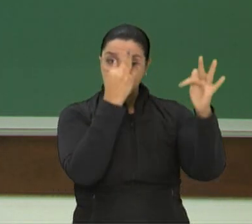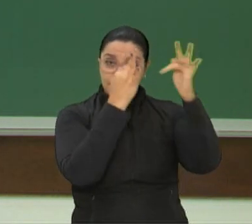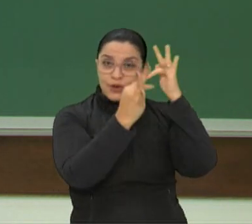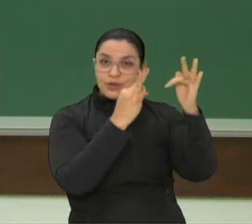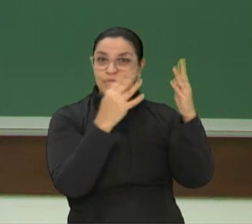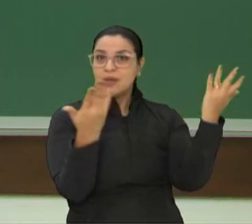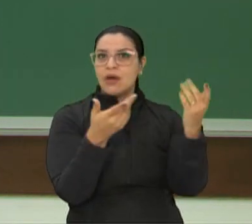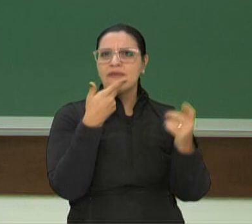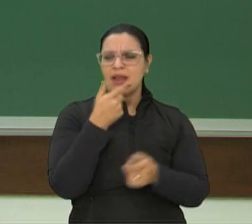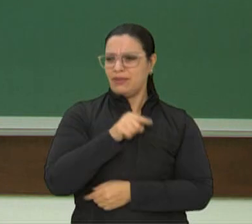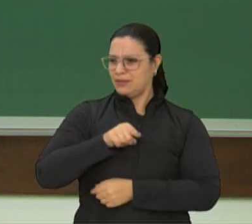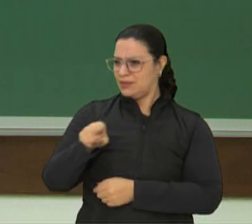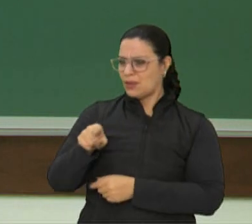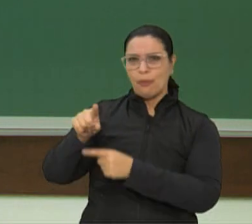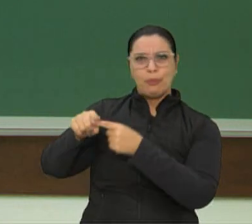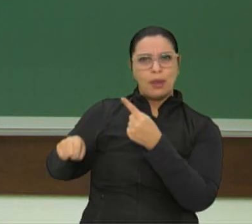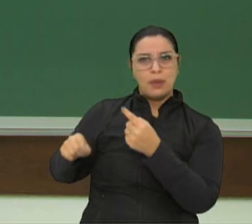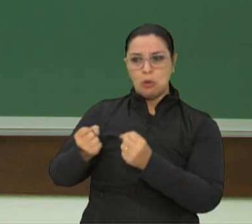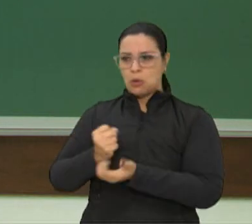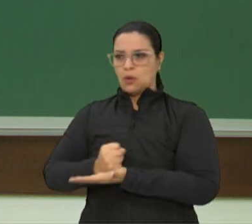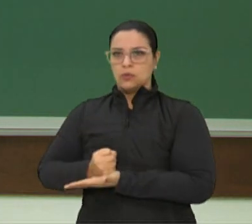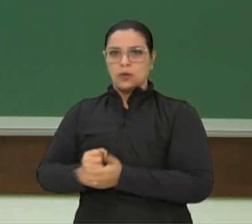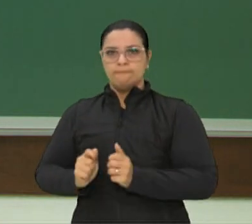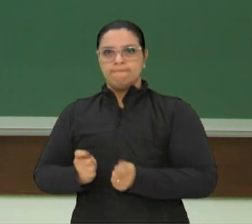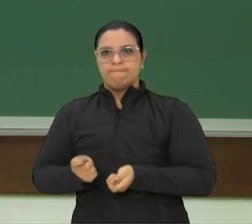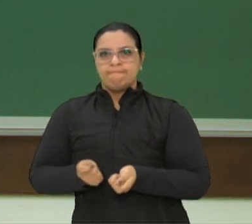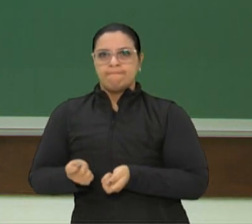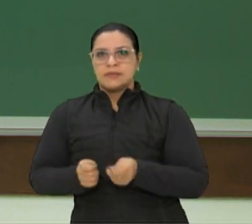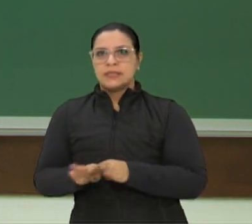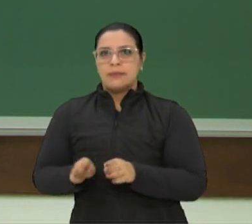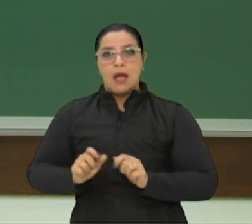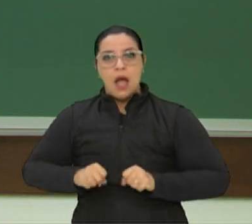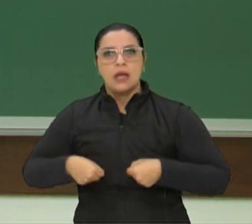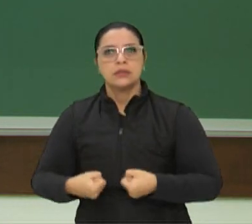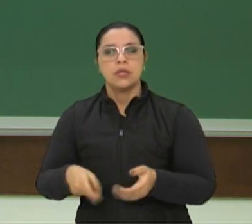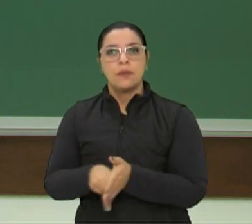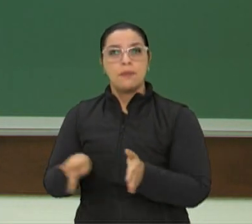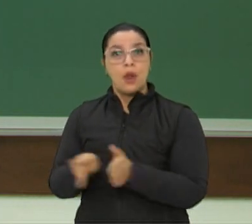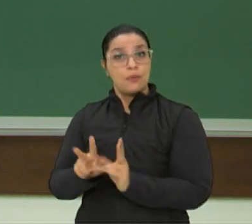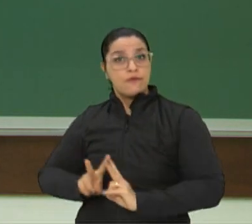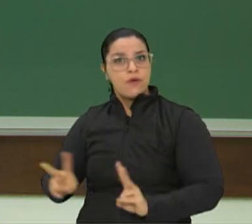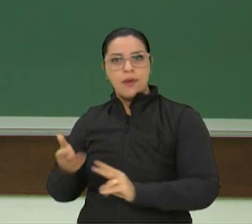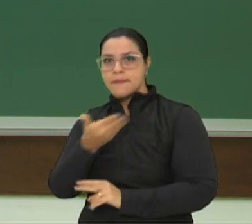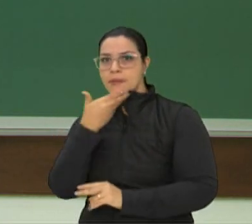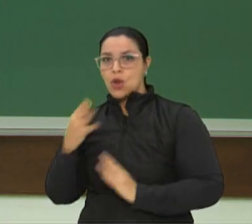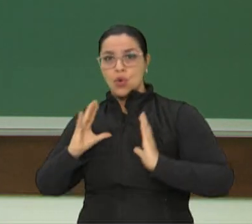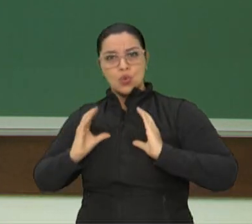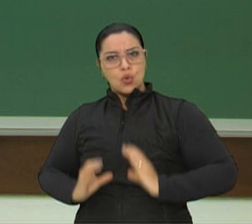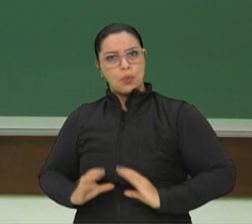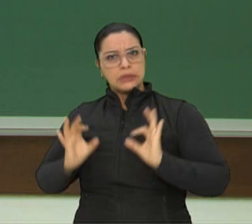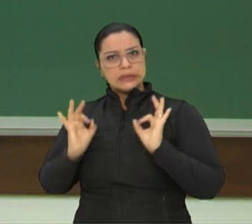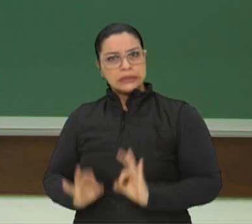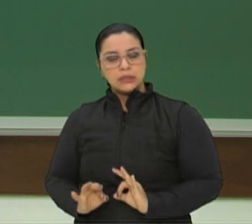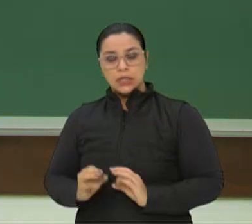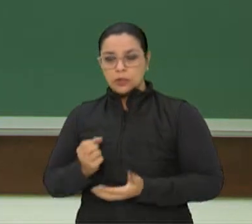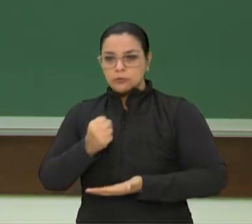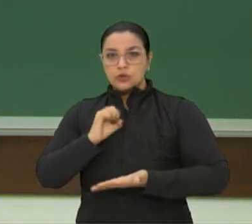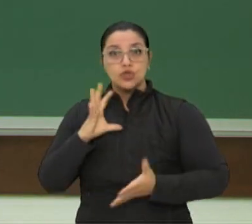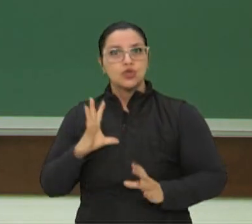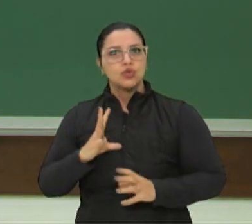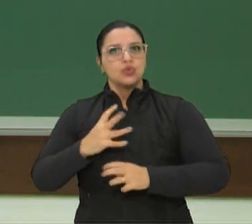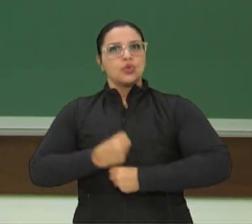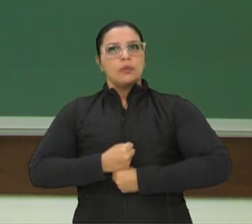filosofia até então dizia que você tinha que controlar e o bem agir, a virtude, o melhor comportamento que você pode ter é